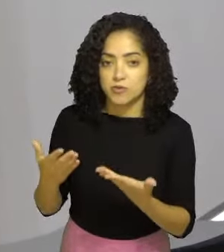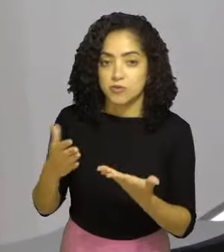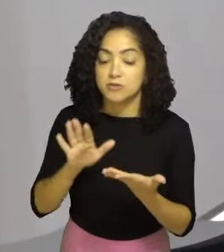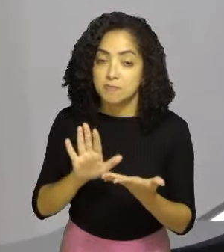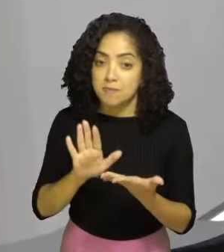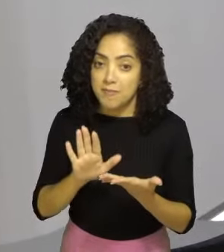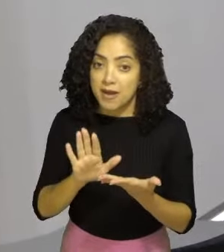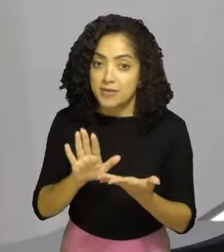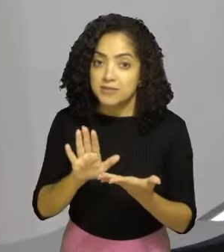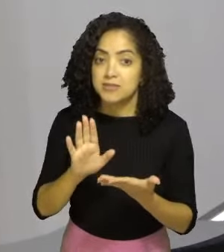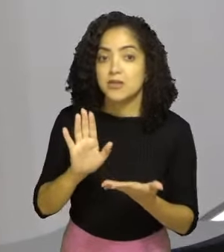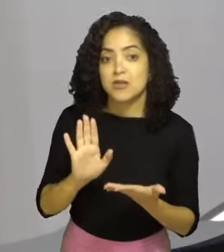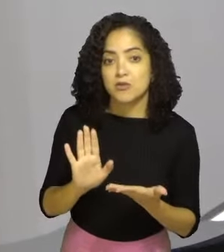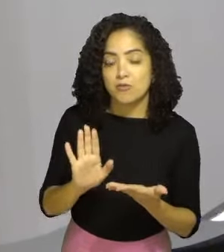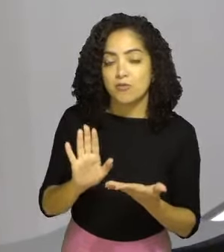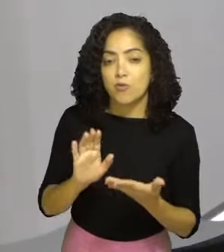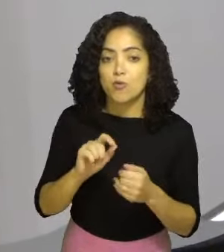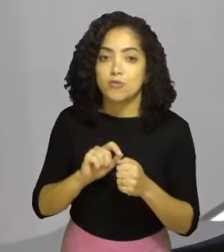do princípio